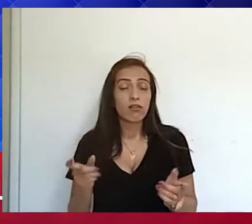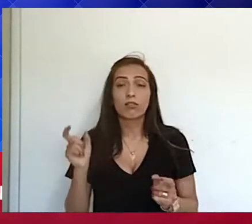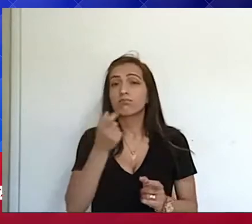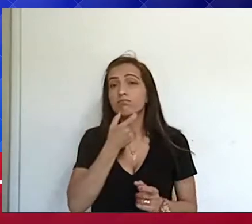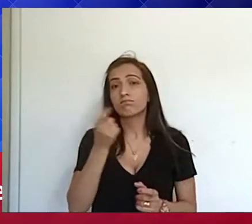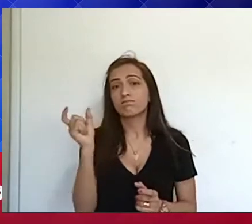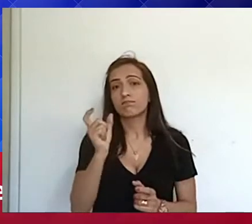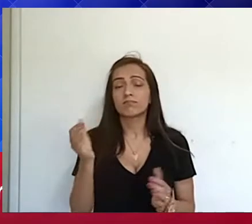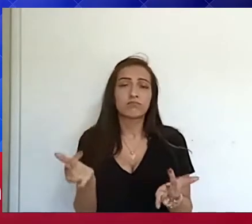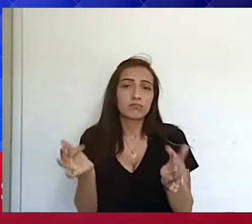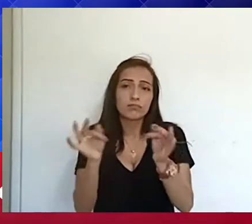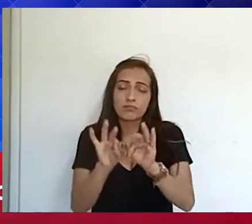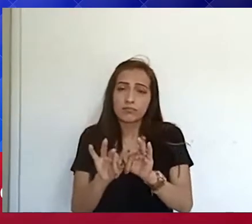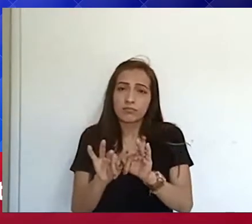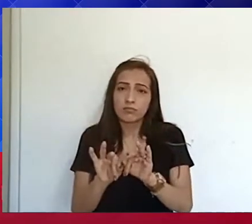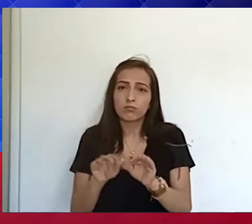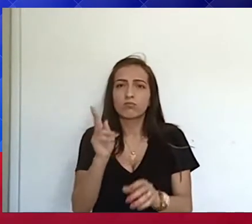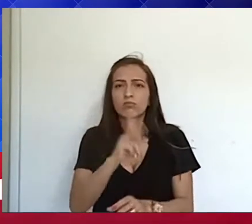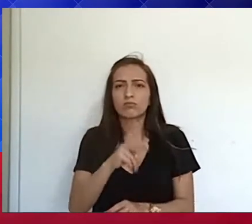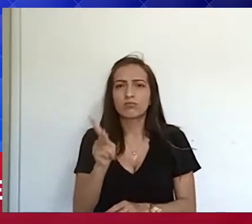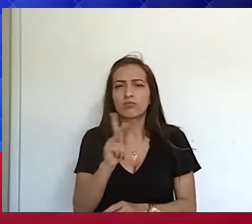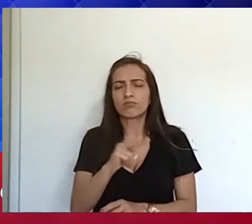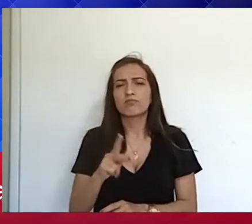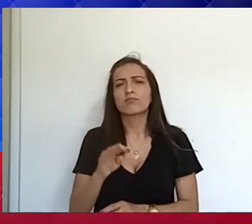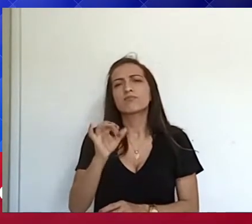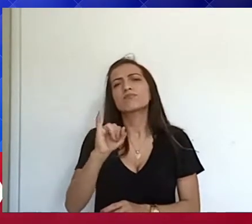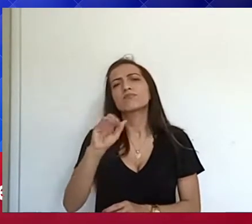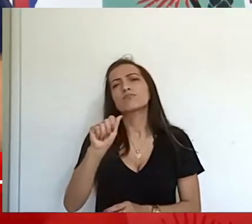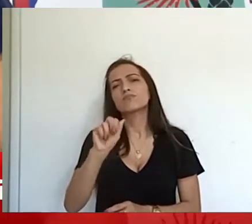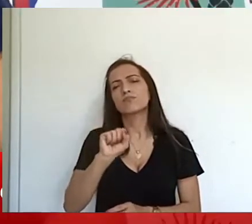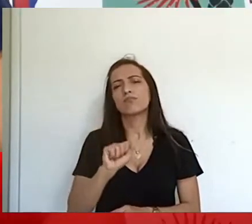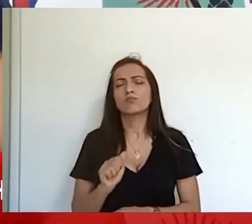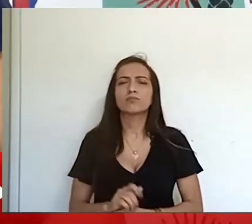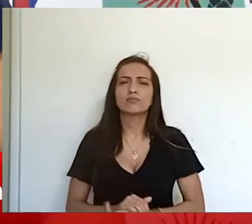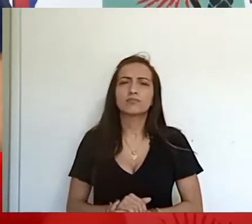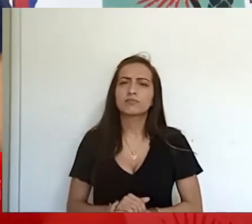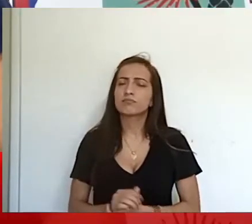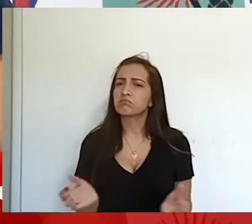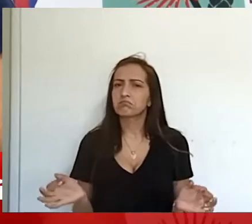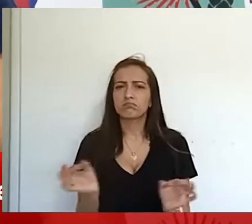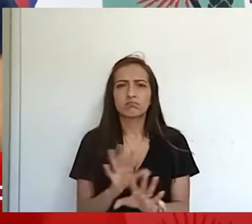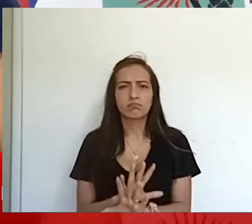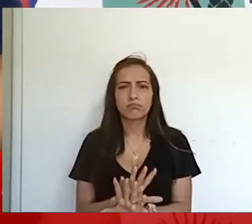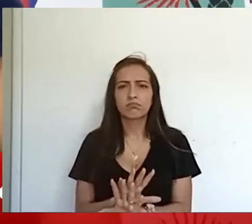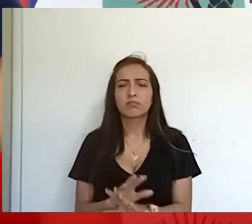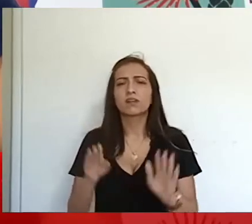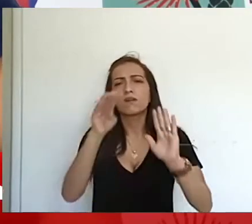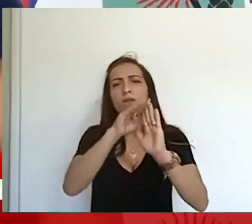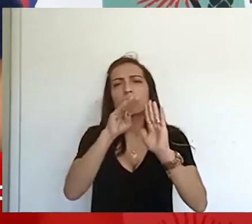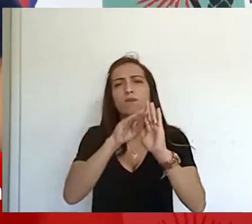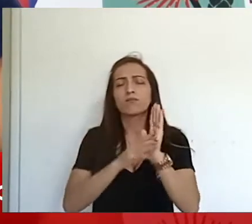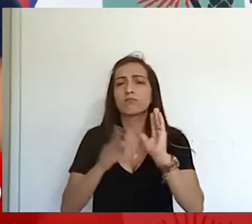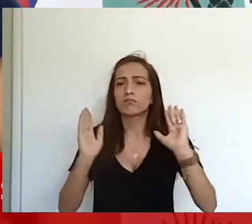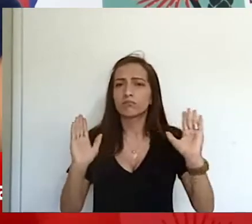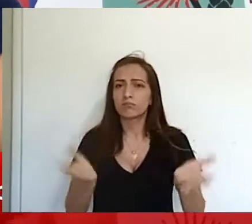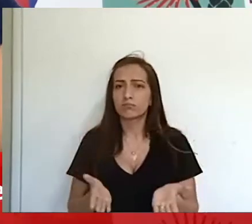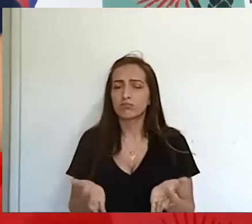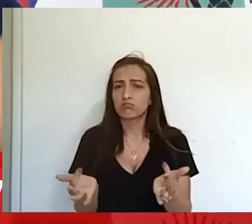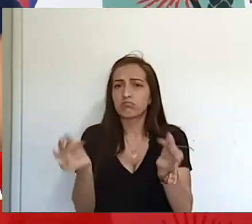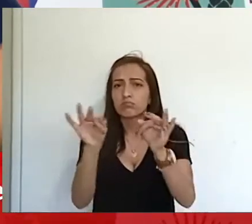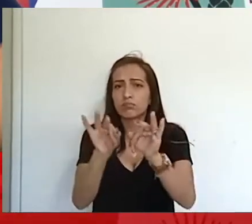Tião Honório, diretor do Simpro, para encerrar nosso programa de hoje. Caminhamos aí para o final.